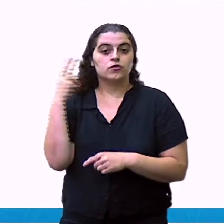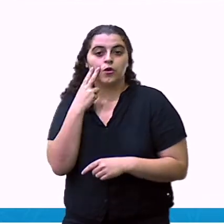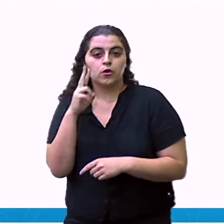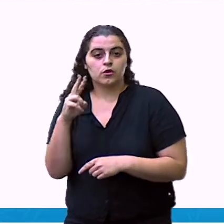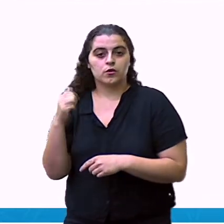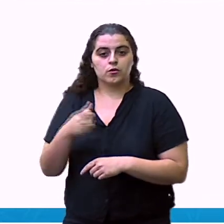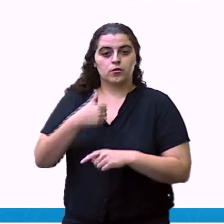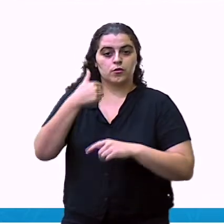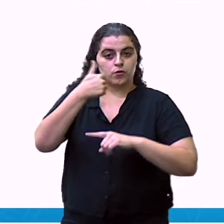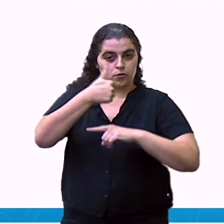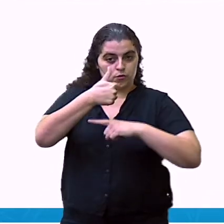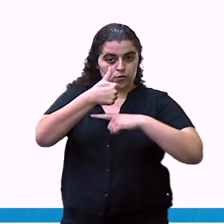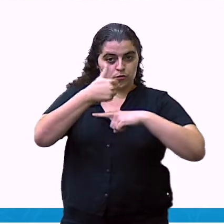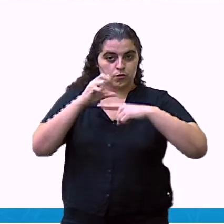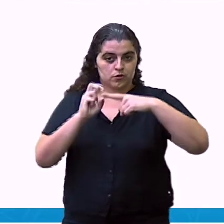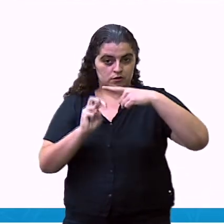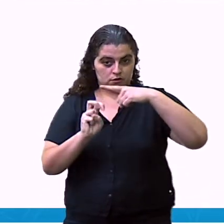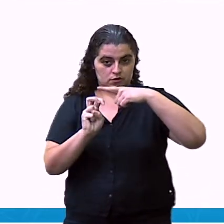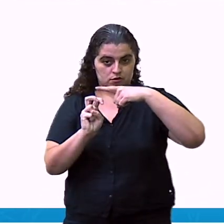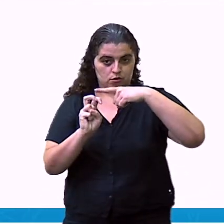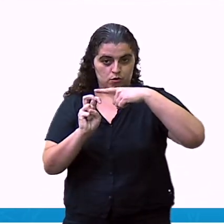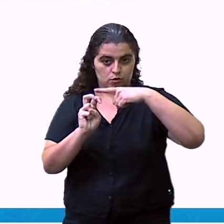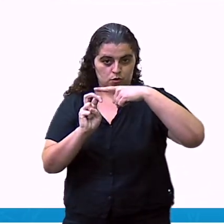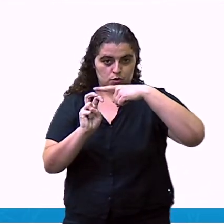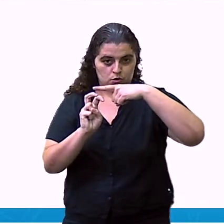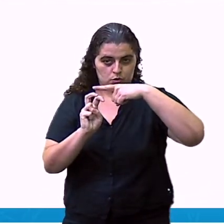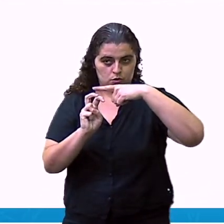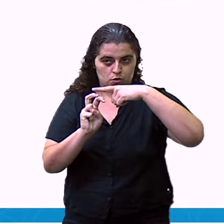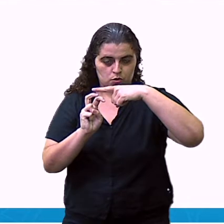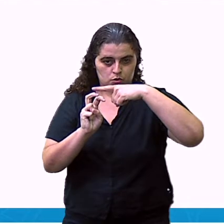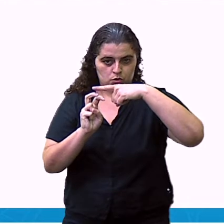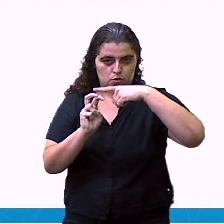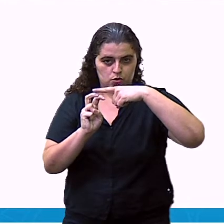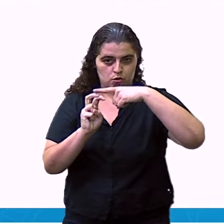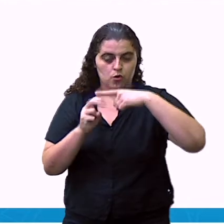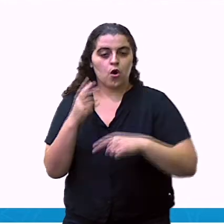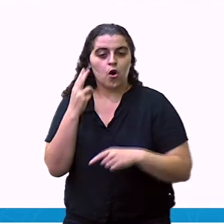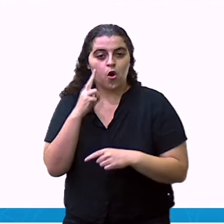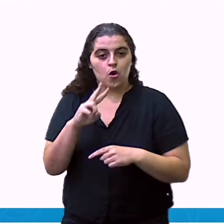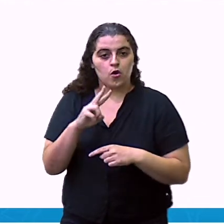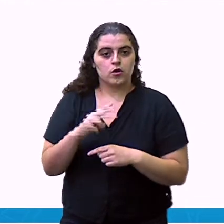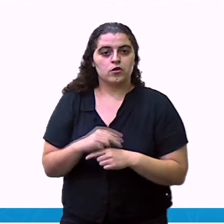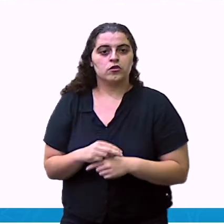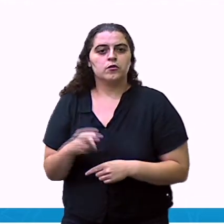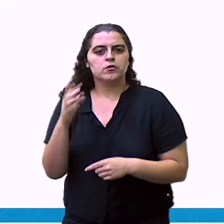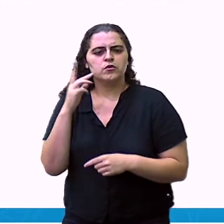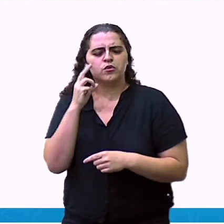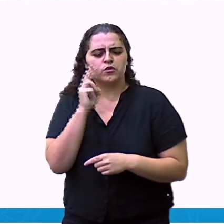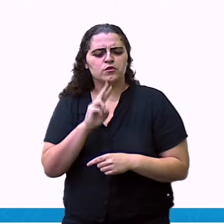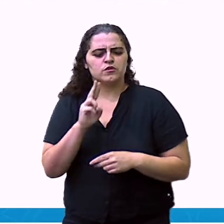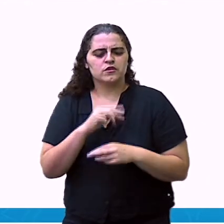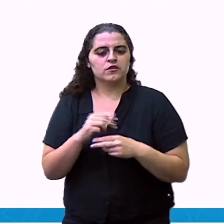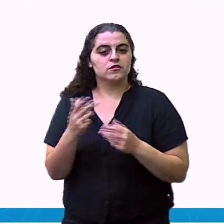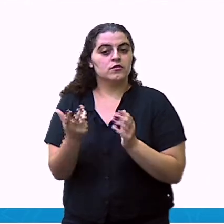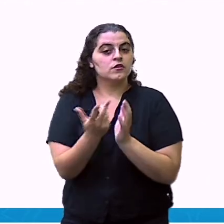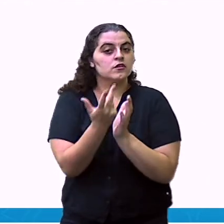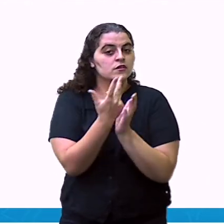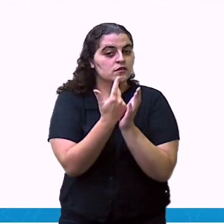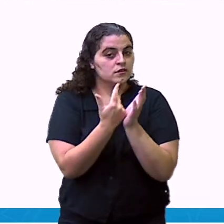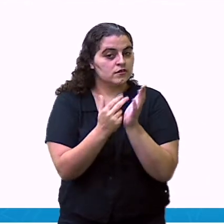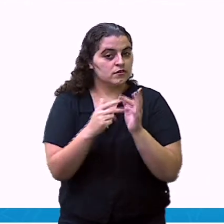é 1/5. Ou seja, nós vamos trabalhando aqui figuras e imagens dentro